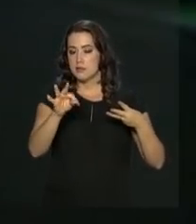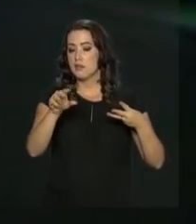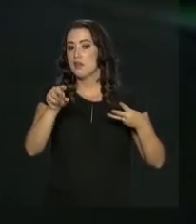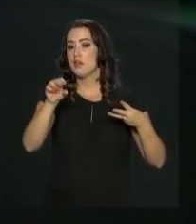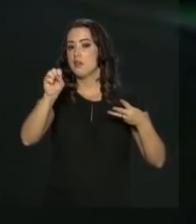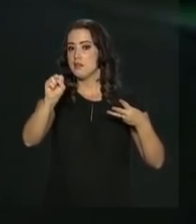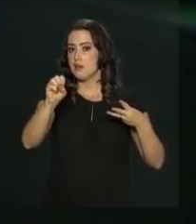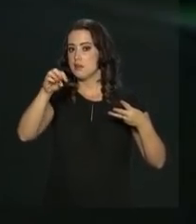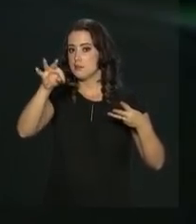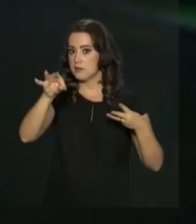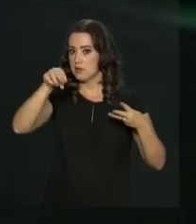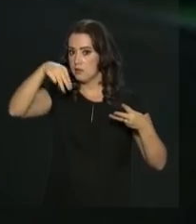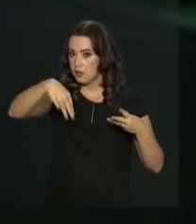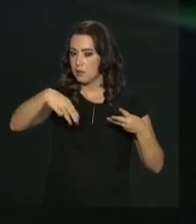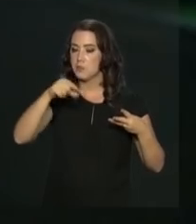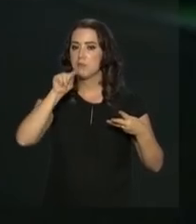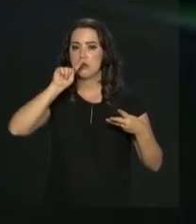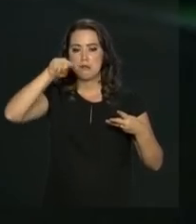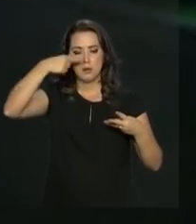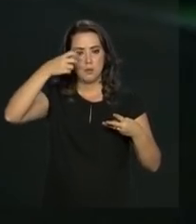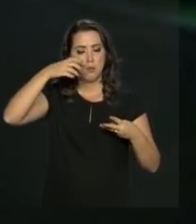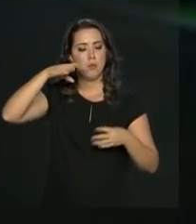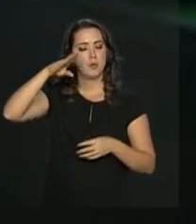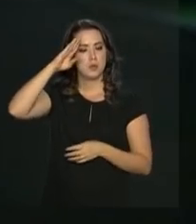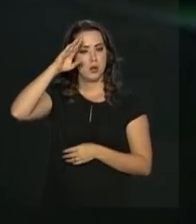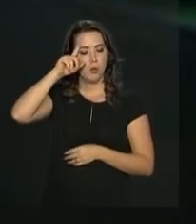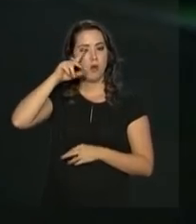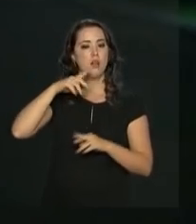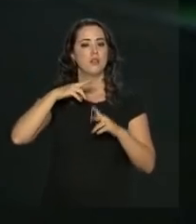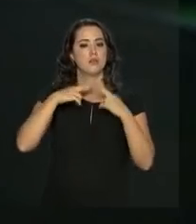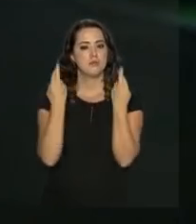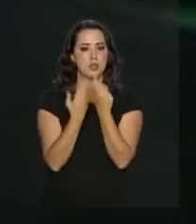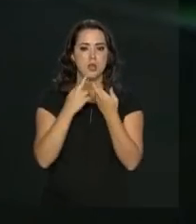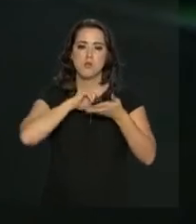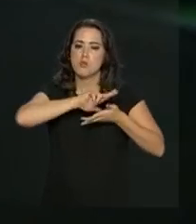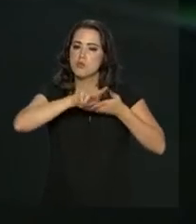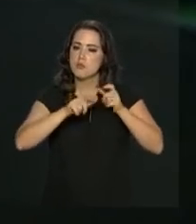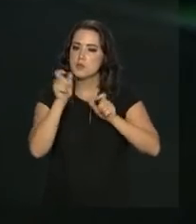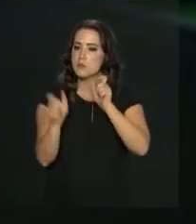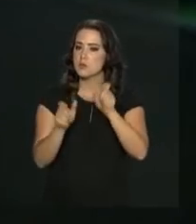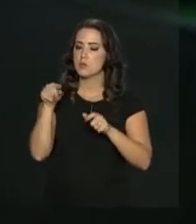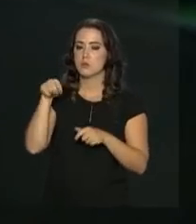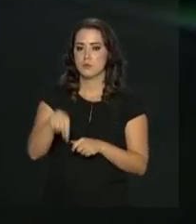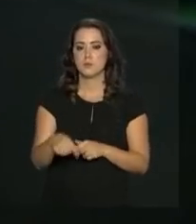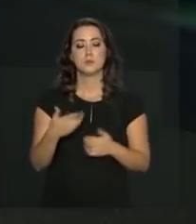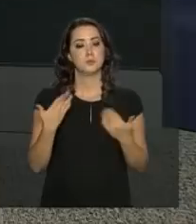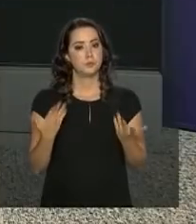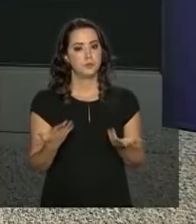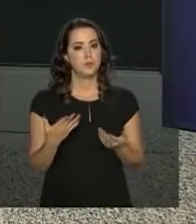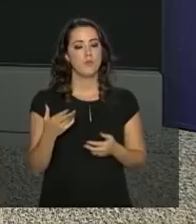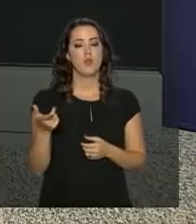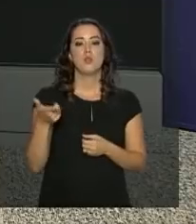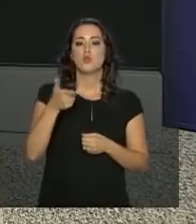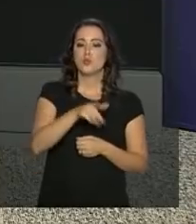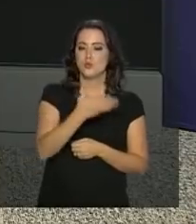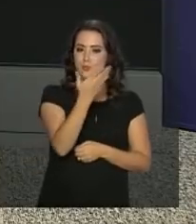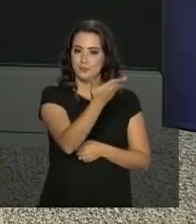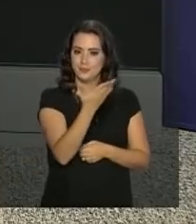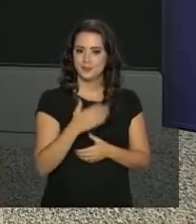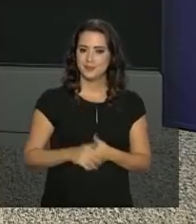no governo de transição com parlamentares e representantes de embaixadores. Alessandra, eu volto com